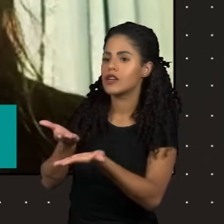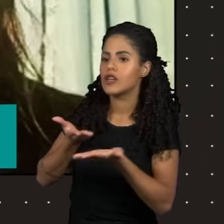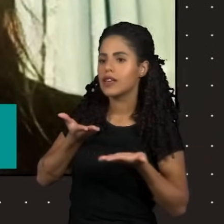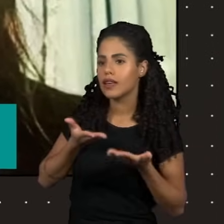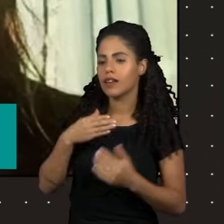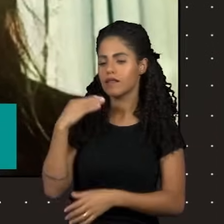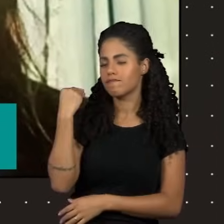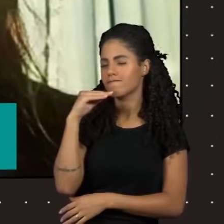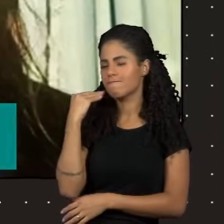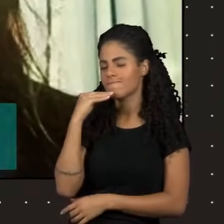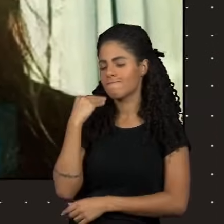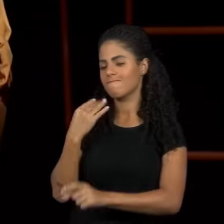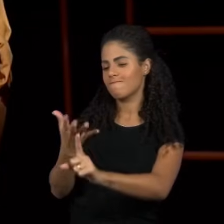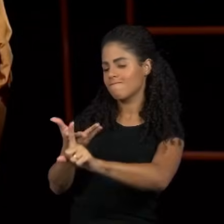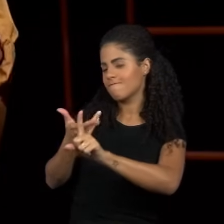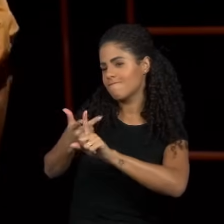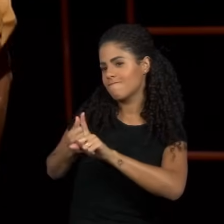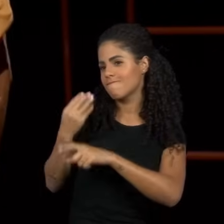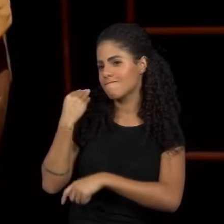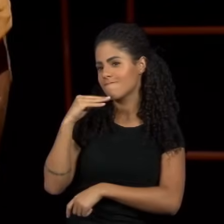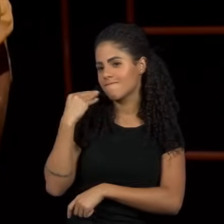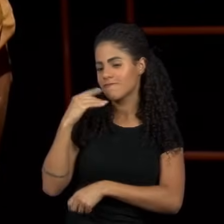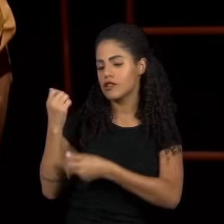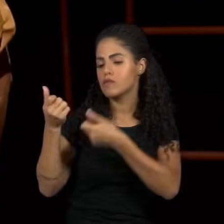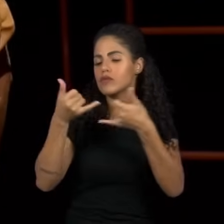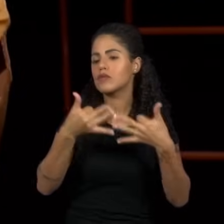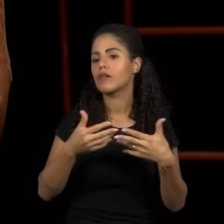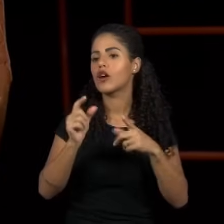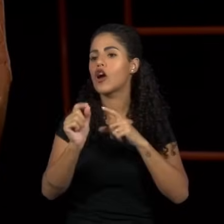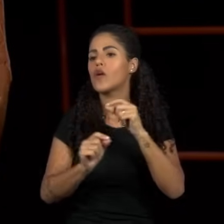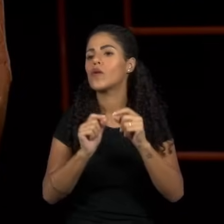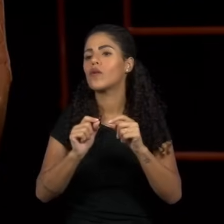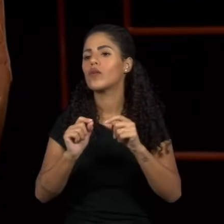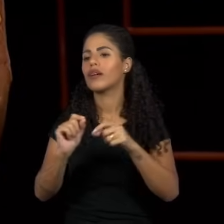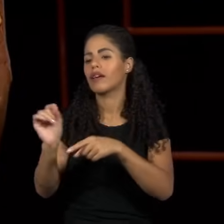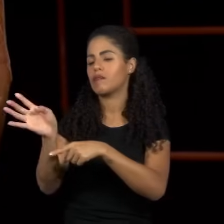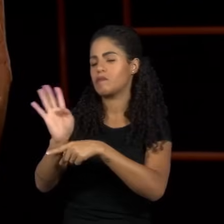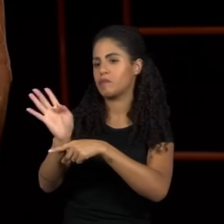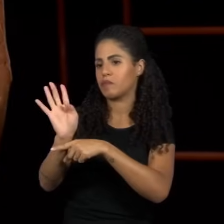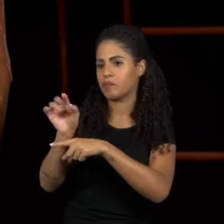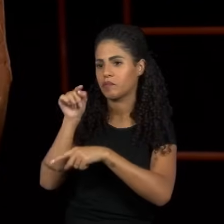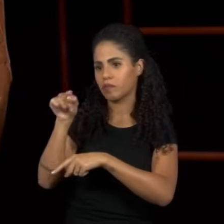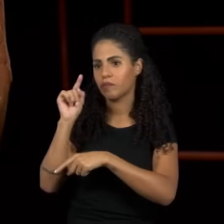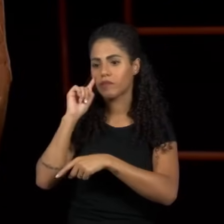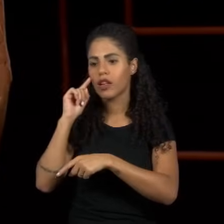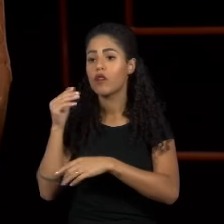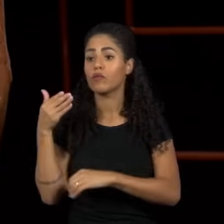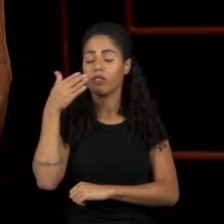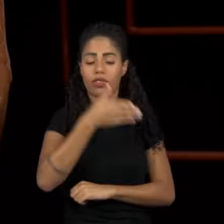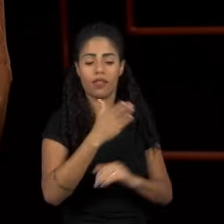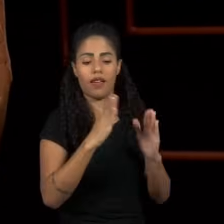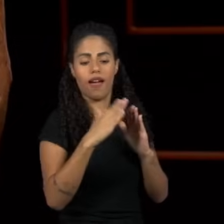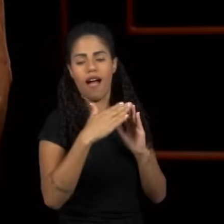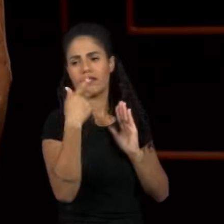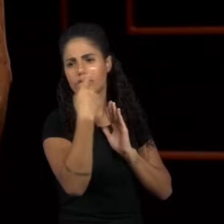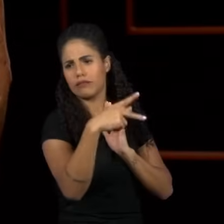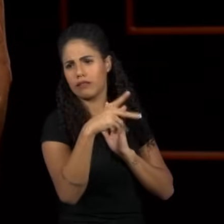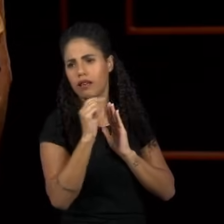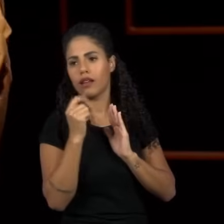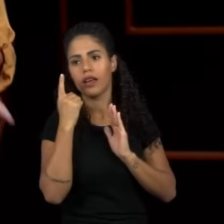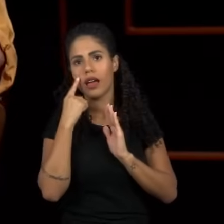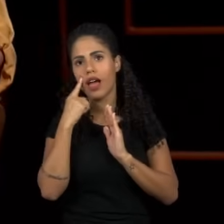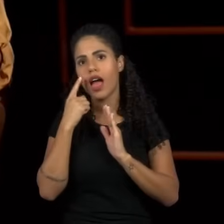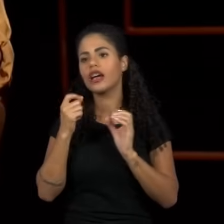convenceu, ele foi me explicar o que era o filme, fomos na casa dele e ele colocou já